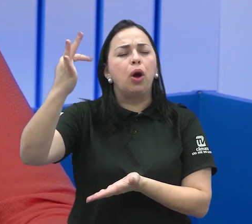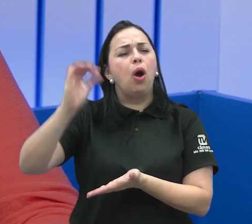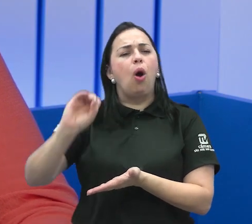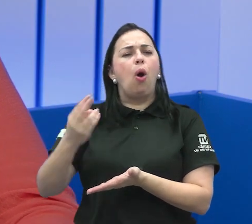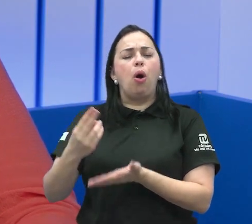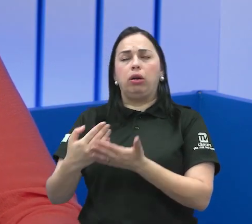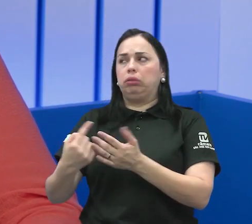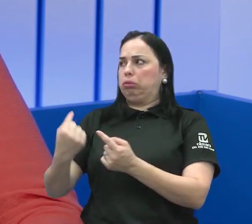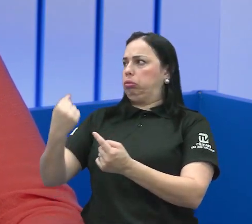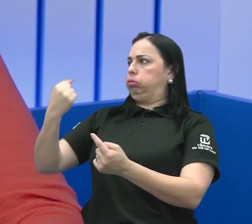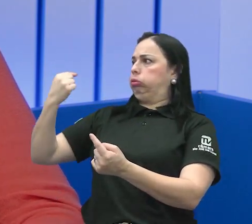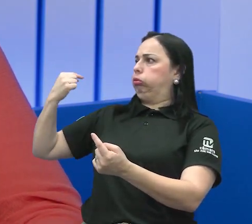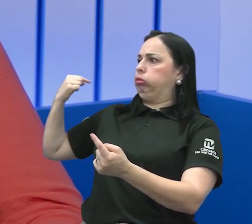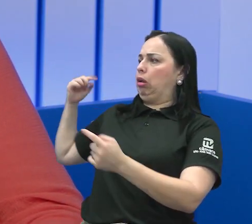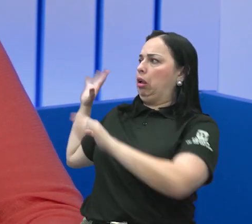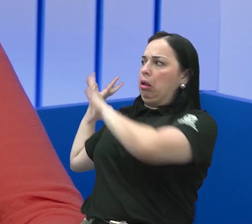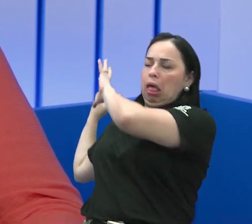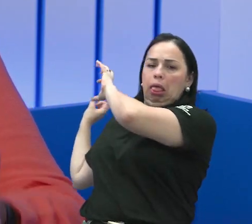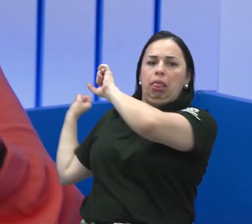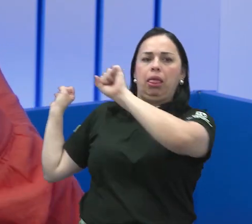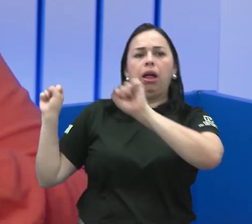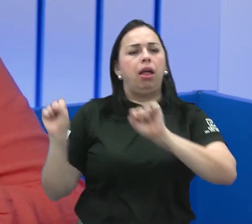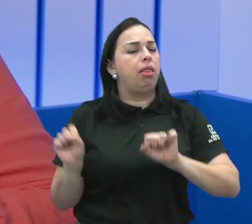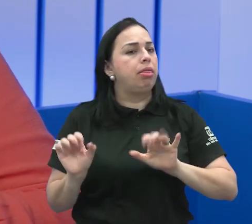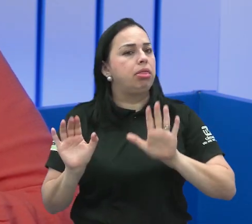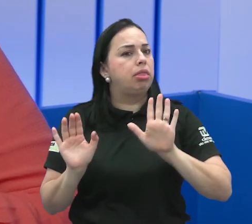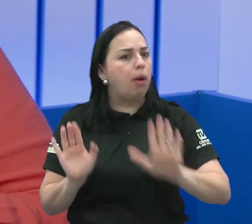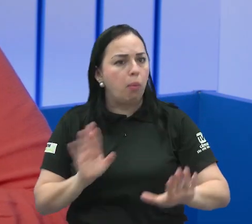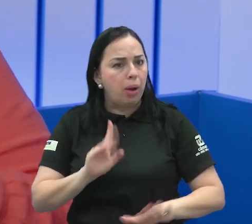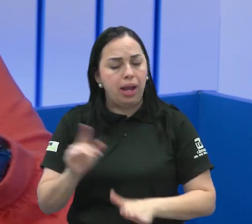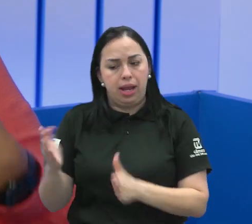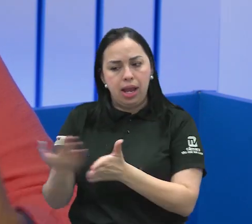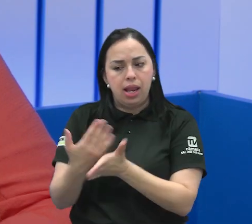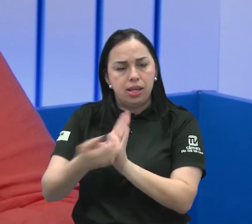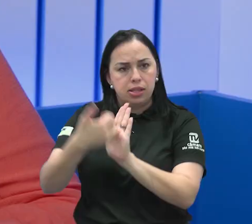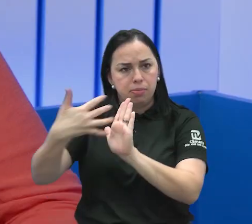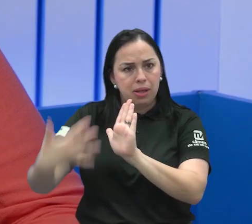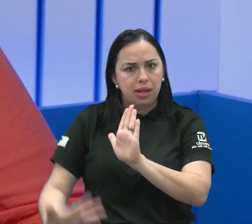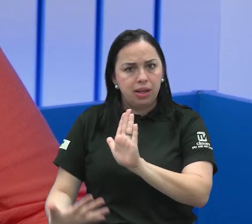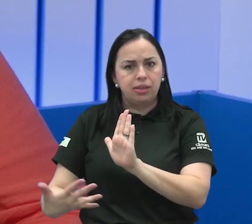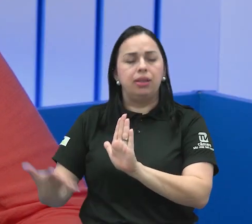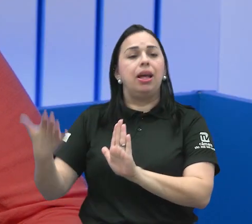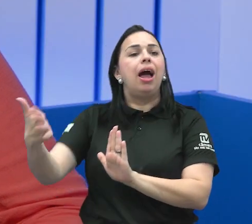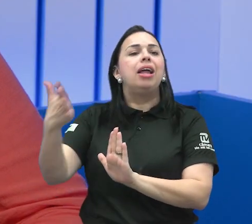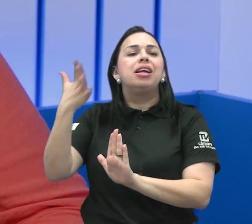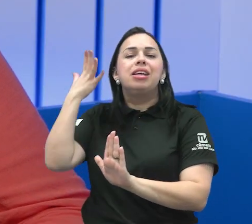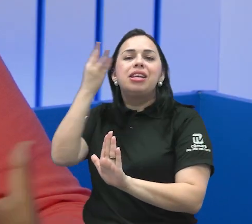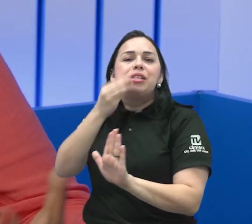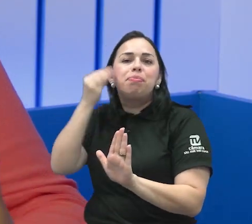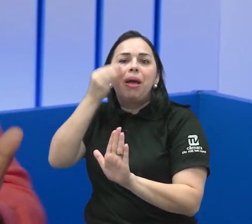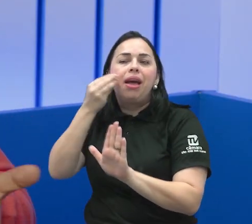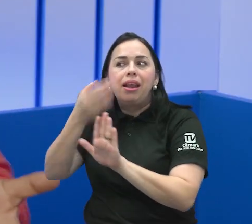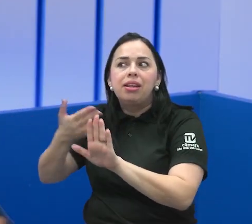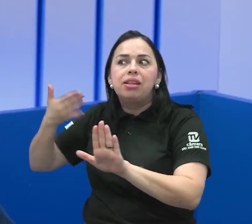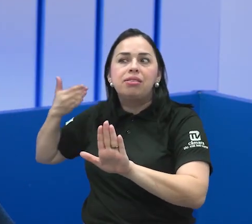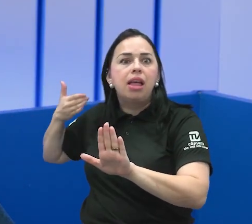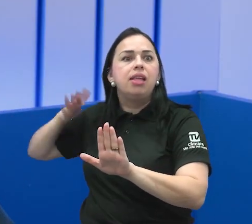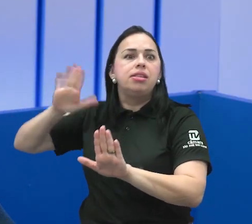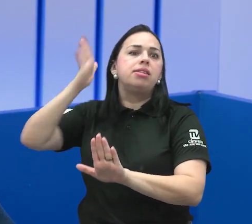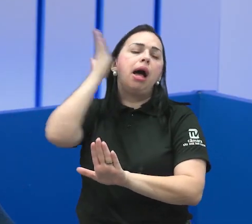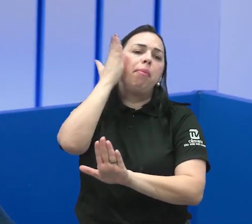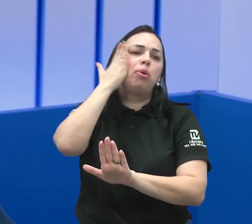no passado e revisitar e trazer tudo para o presente. Não, eu tenho essa experiência do passado e eu já sei o que